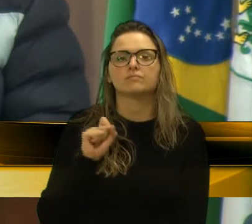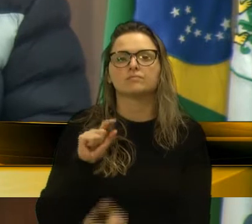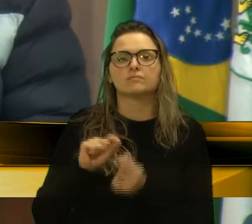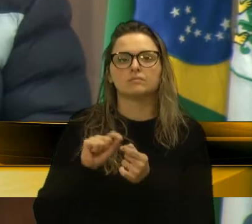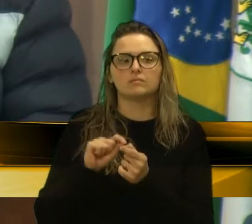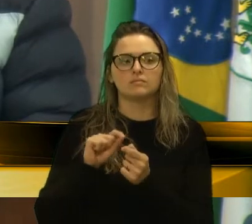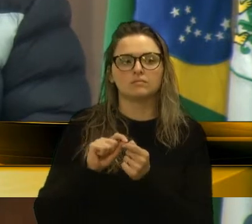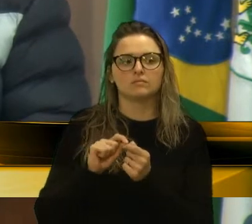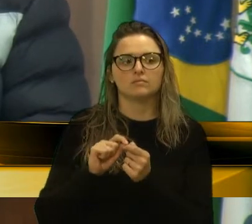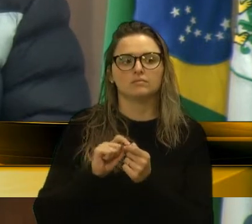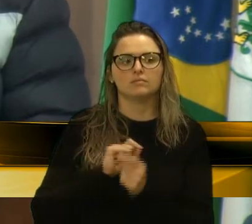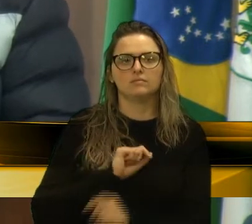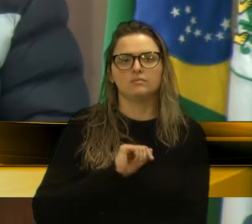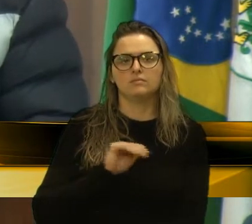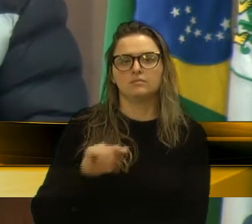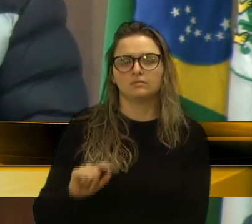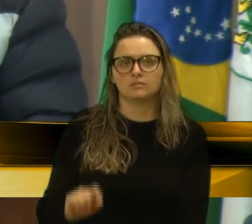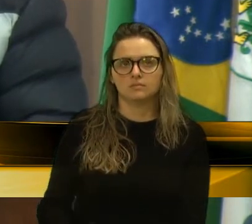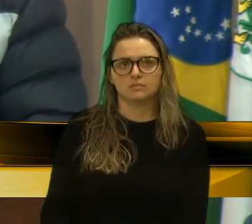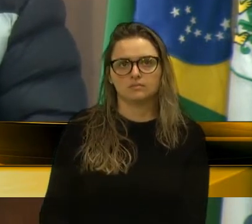essa chamada? Importante a gente dizer.